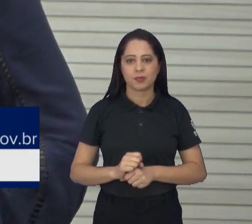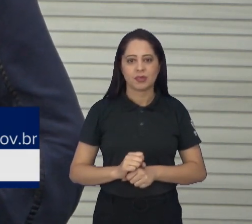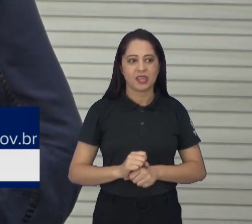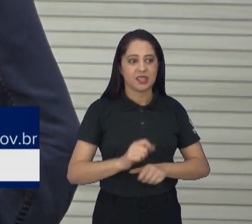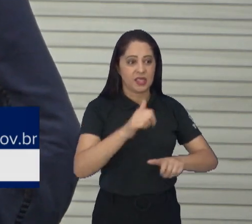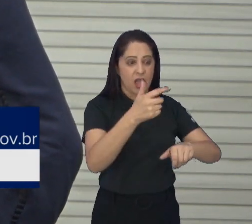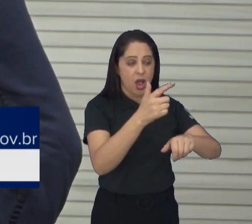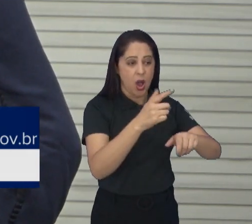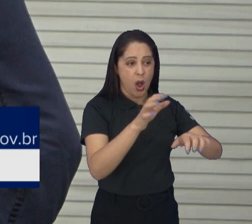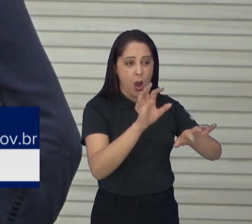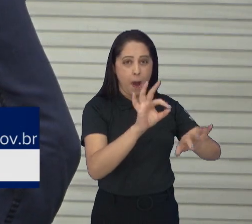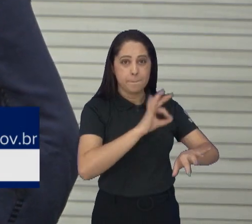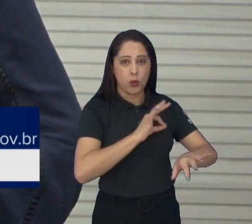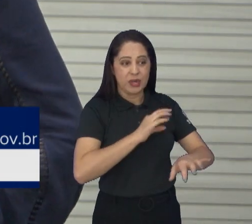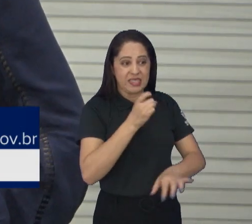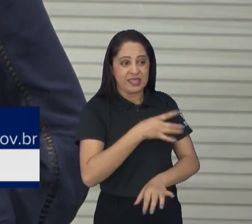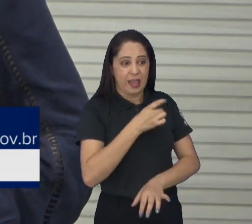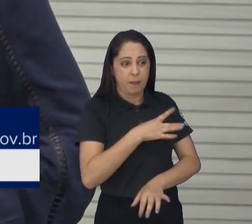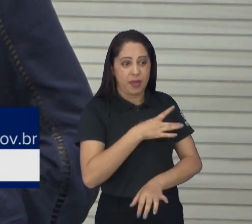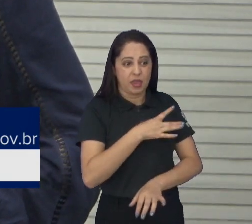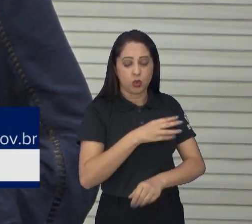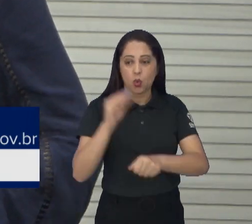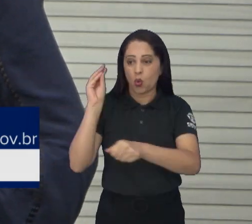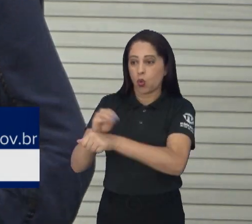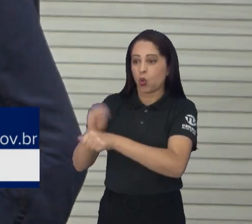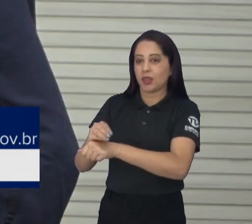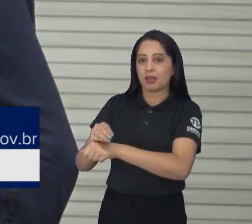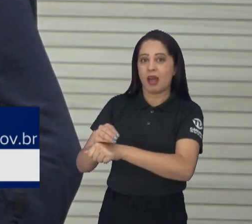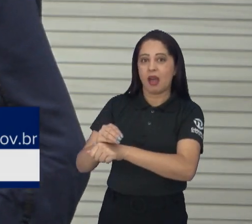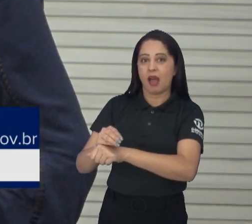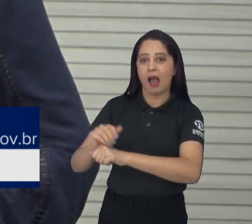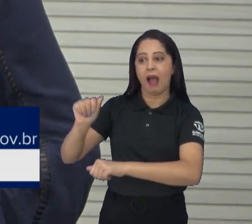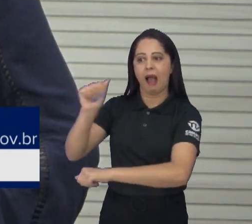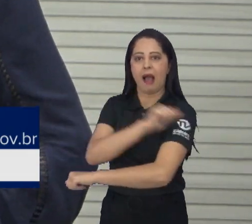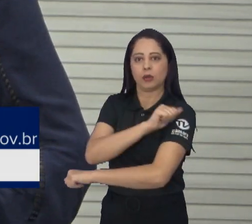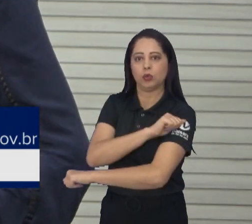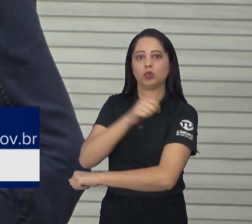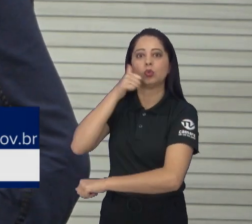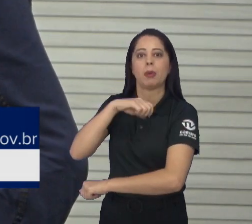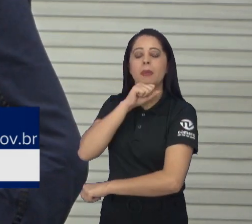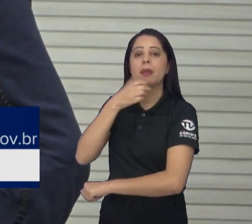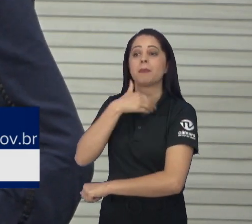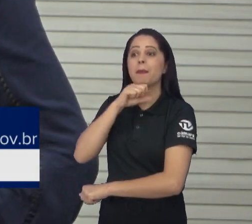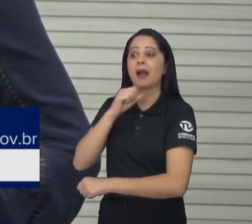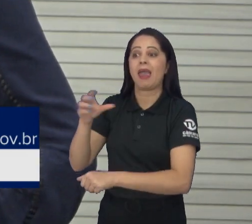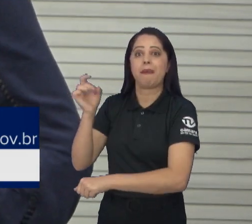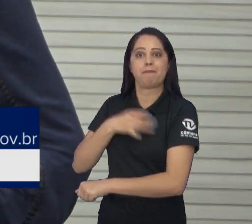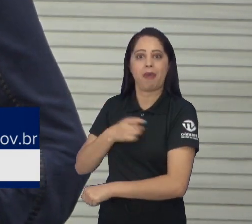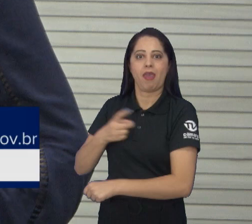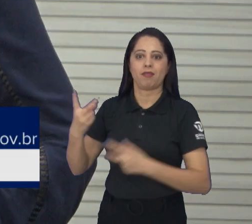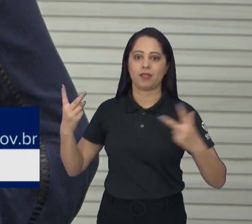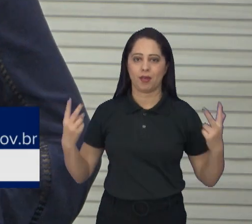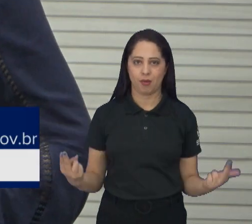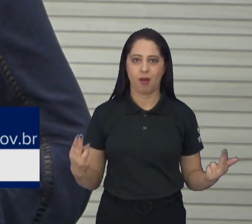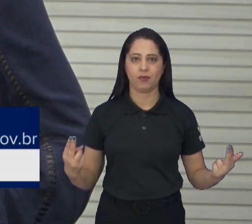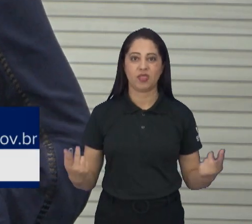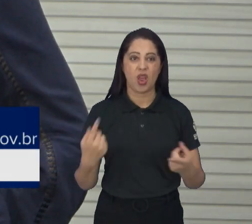de professor e alunos e pais com medo. Por quê? Porque realmente não foi dado o mínimo de